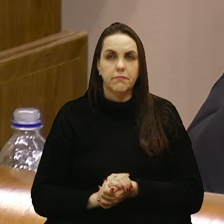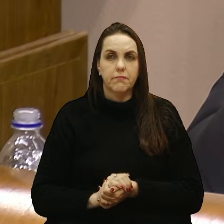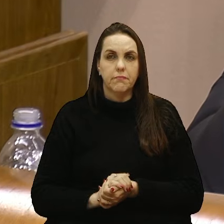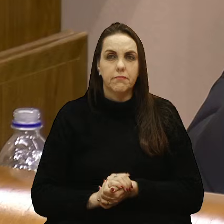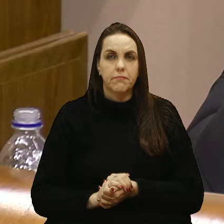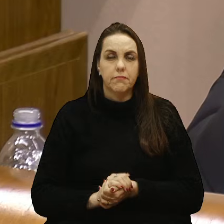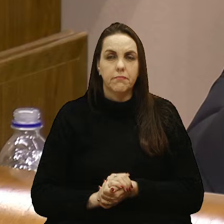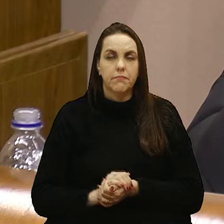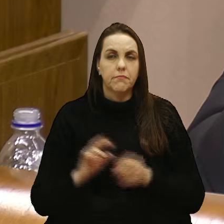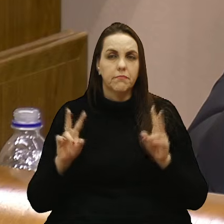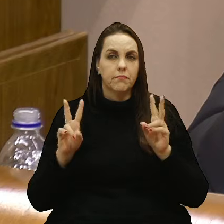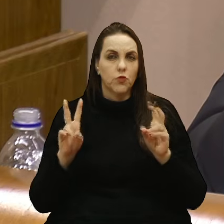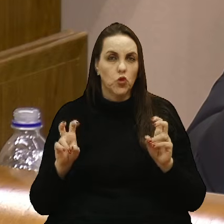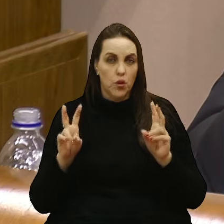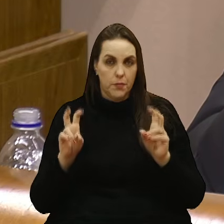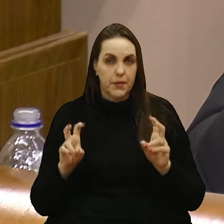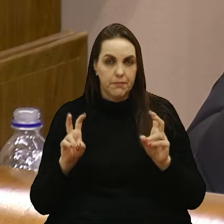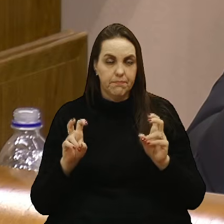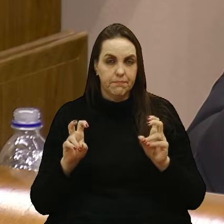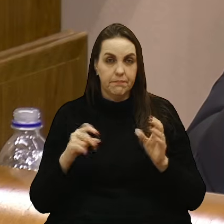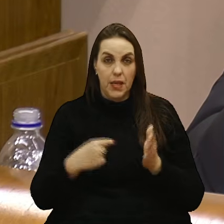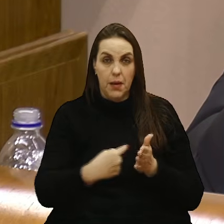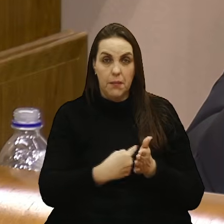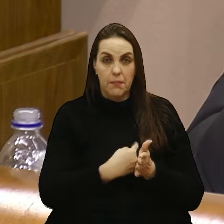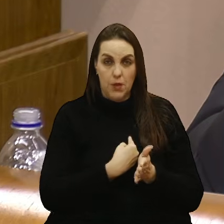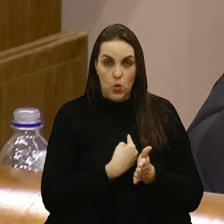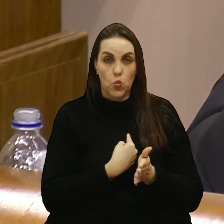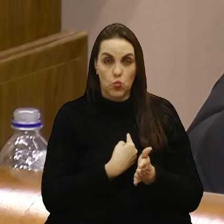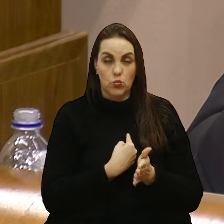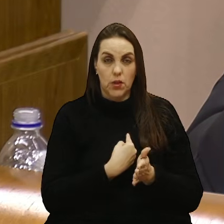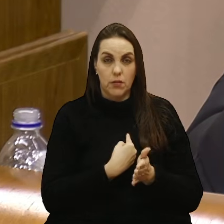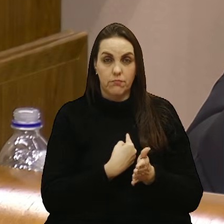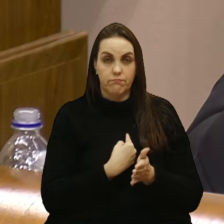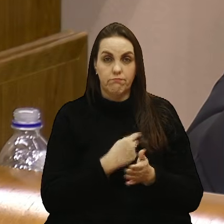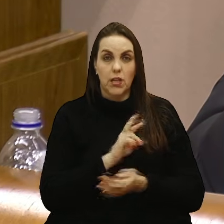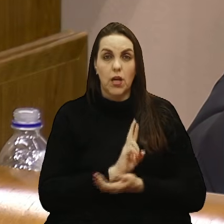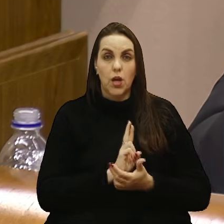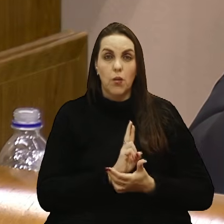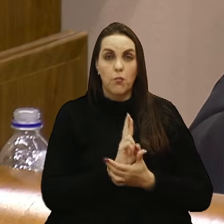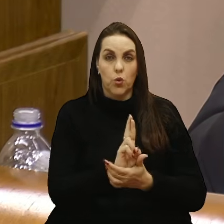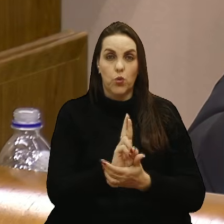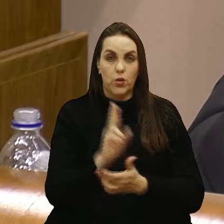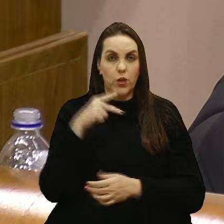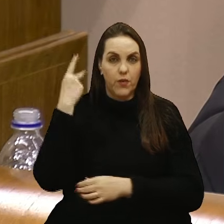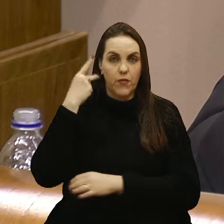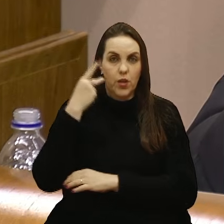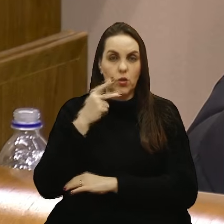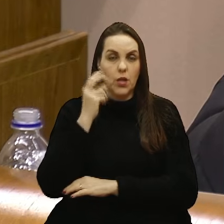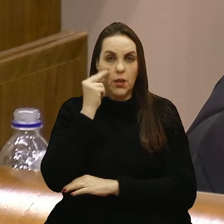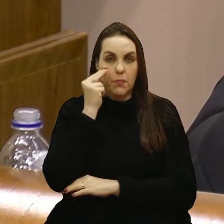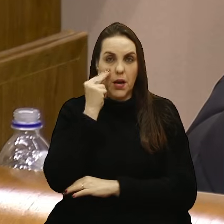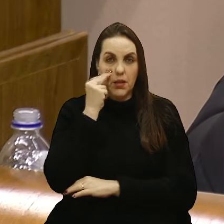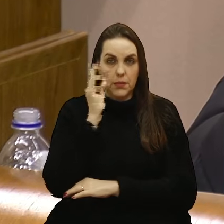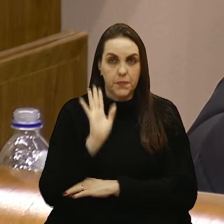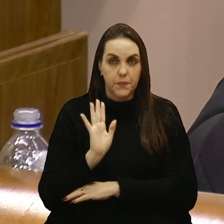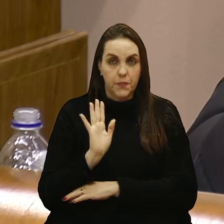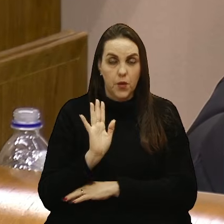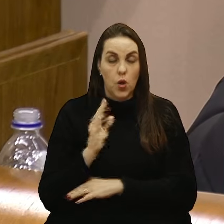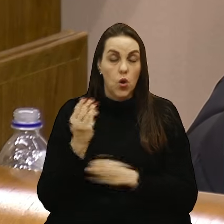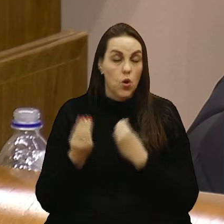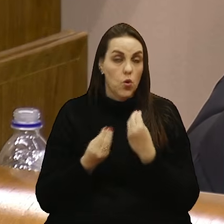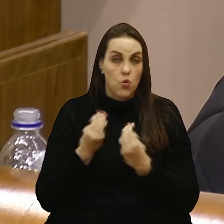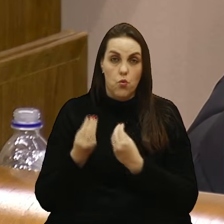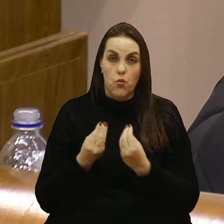Bom, sobre a pergunta sobre a Procuradoria, vereador Libardi, como não chegou